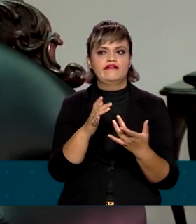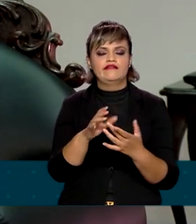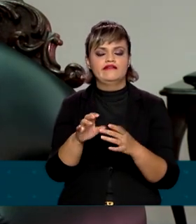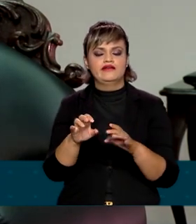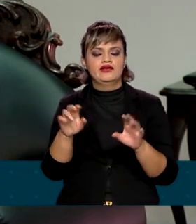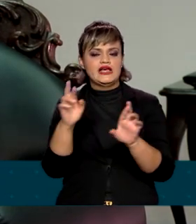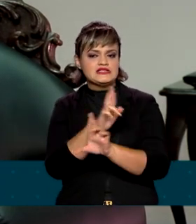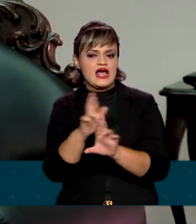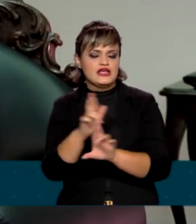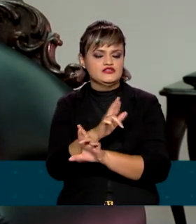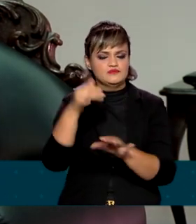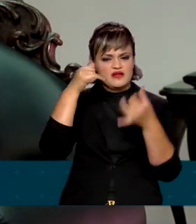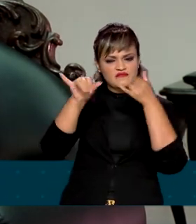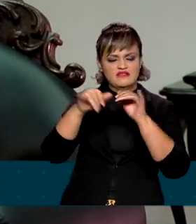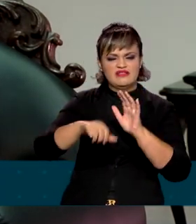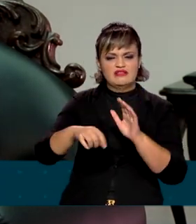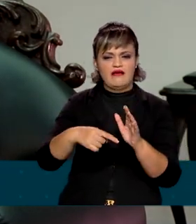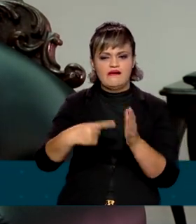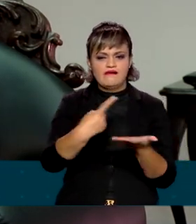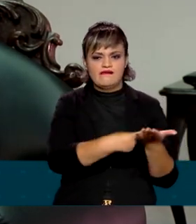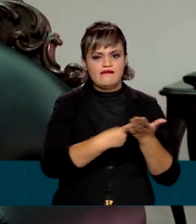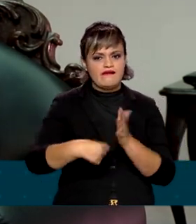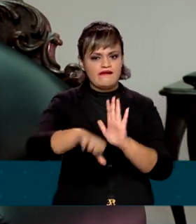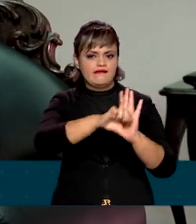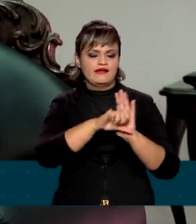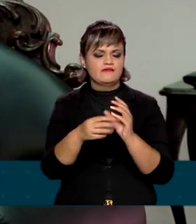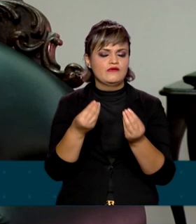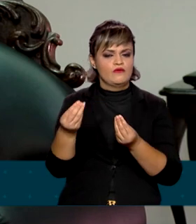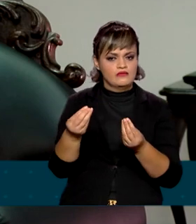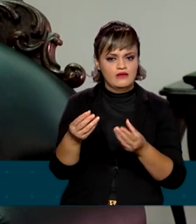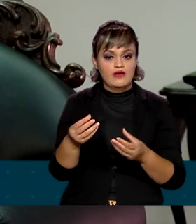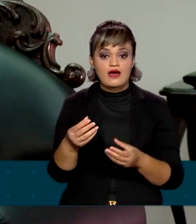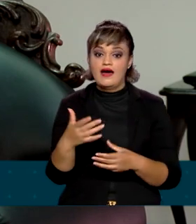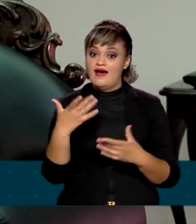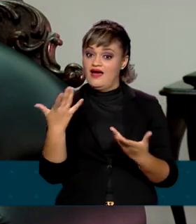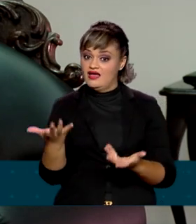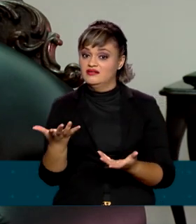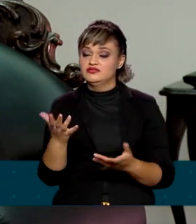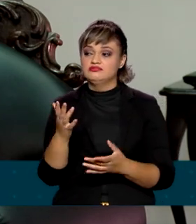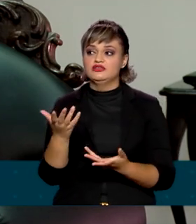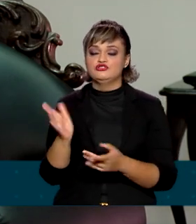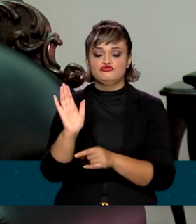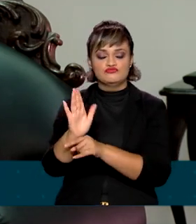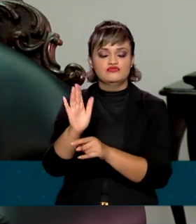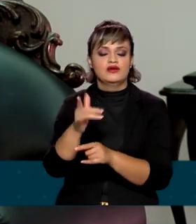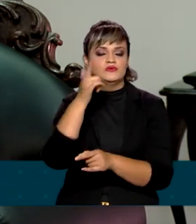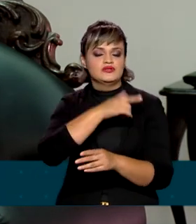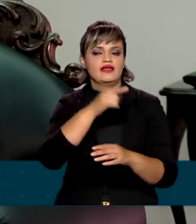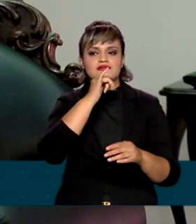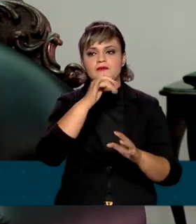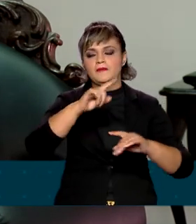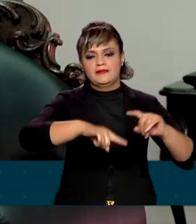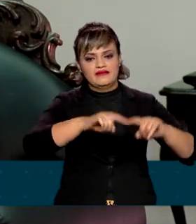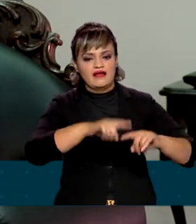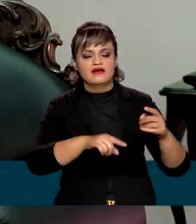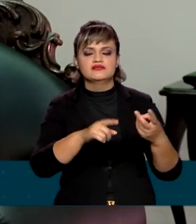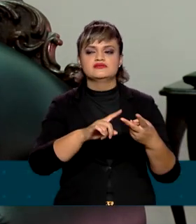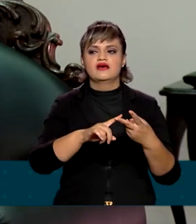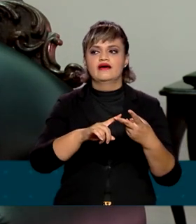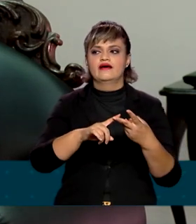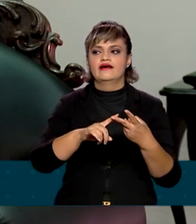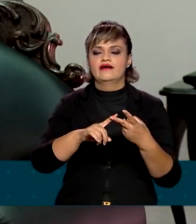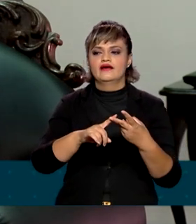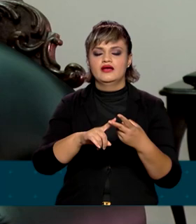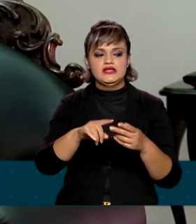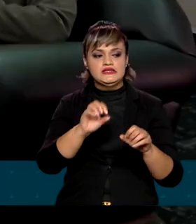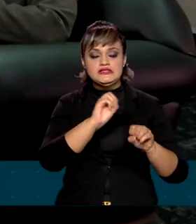essa rede de combate ao Crime Organizado no Brasil a gente procurou ajudar na aquisição de equipamentos na realização de